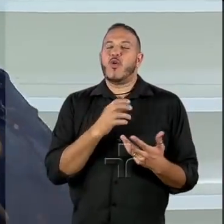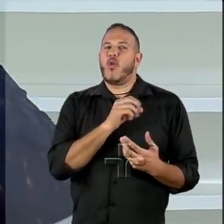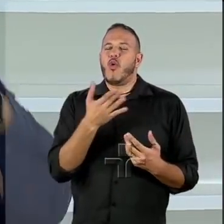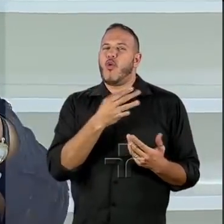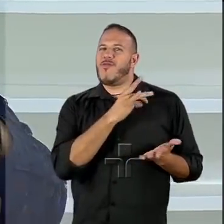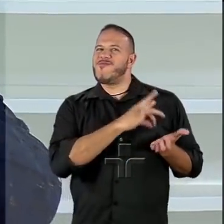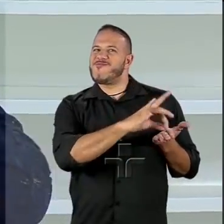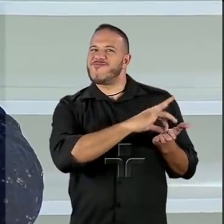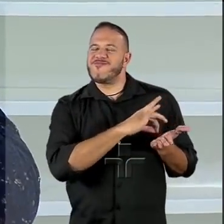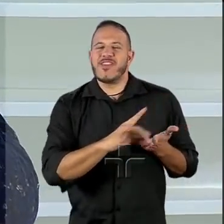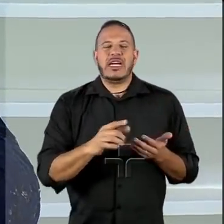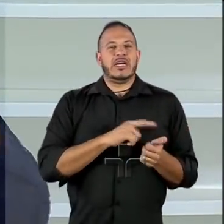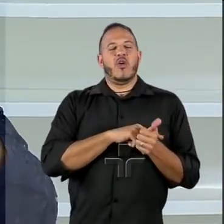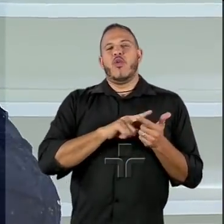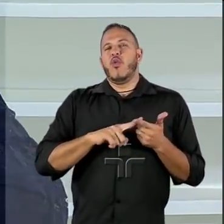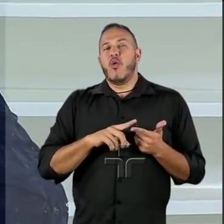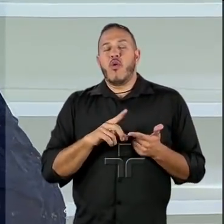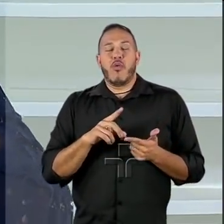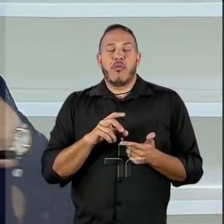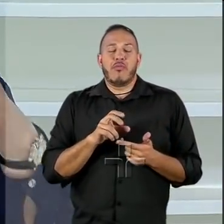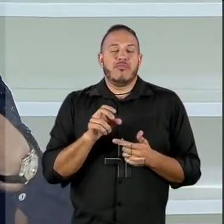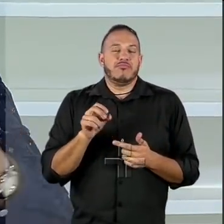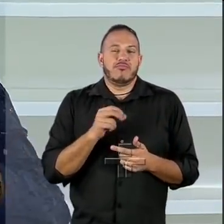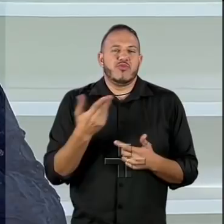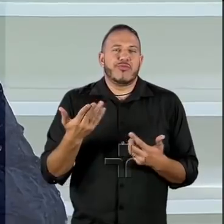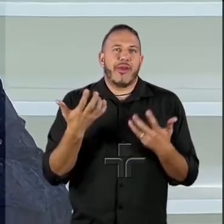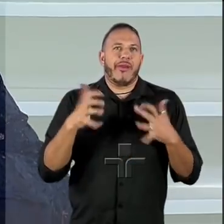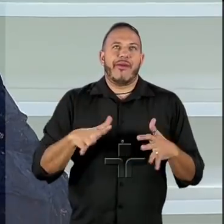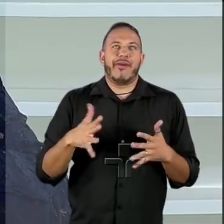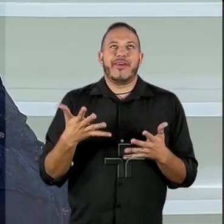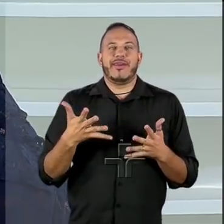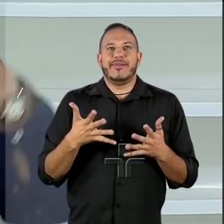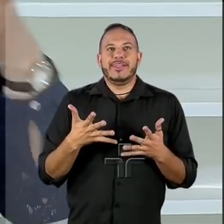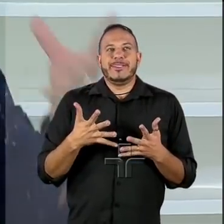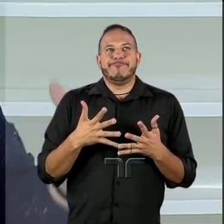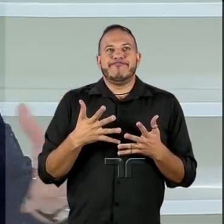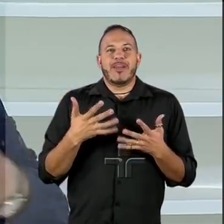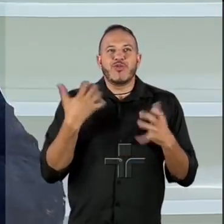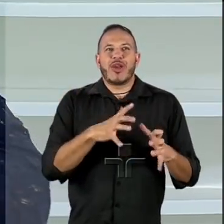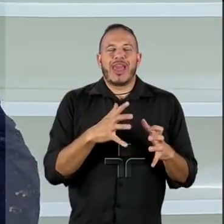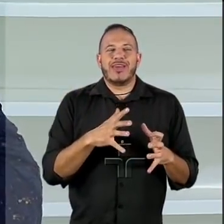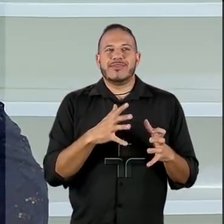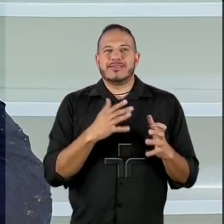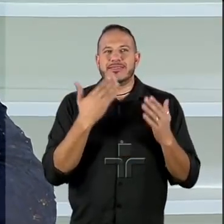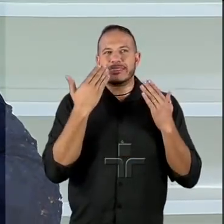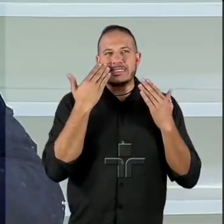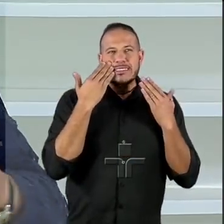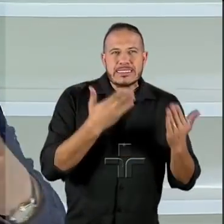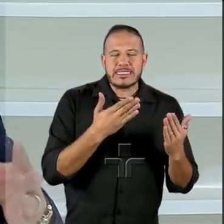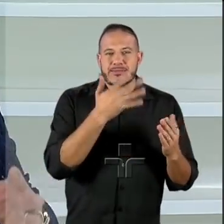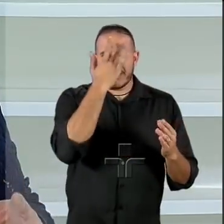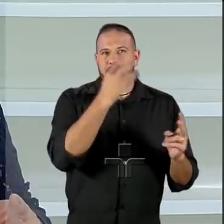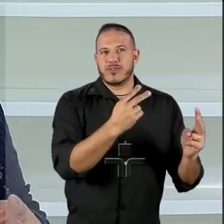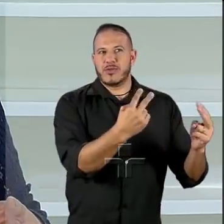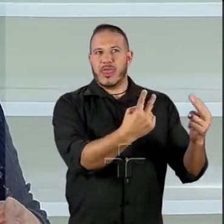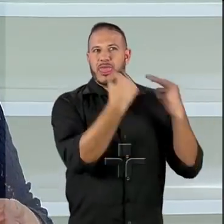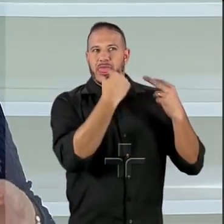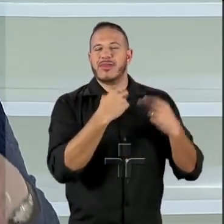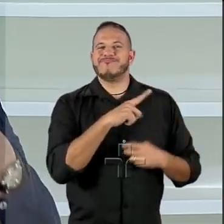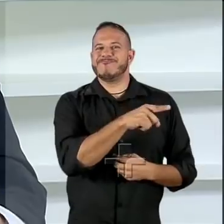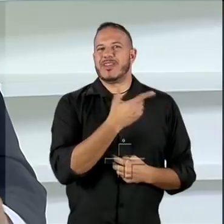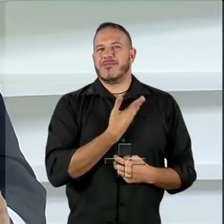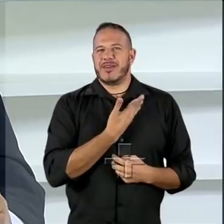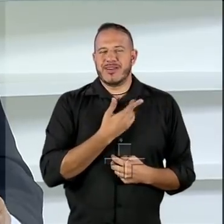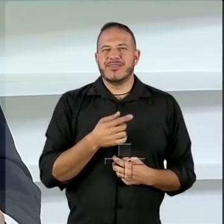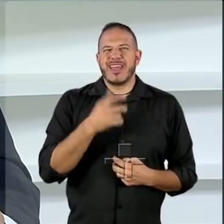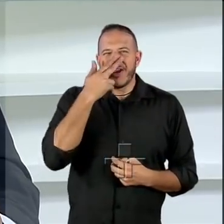inimigo, porque não quer se descobrir para aquela pessoa com quem tem amizade. Padrinho